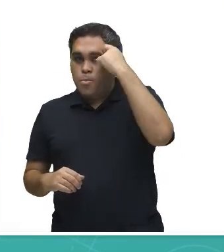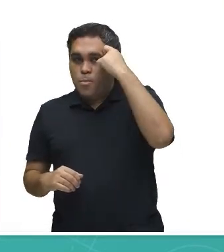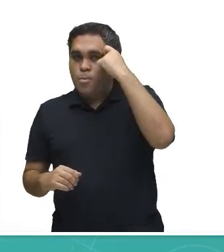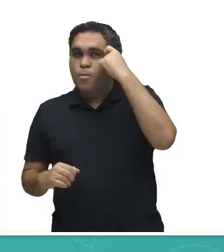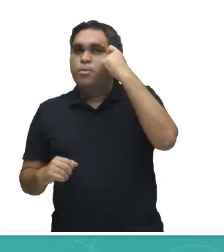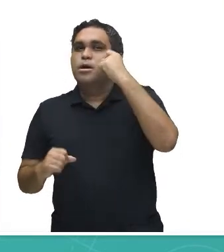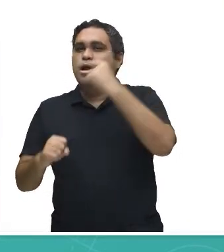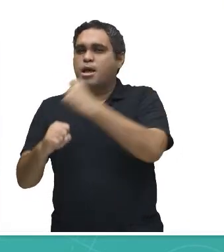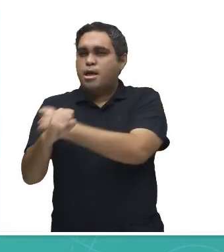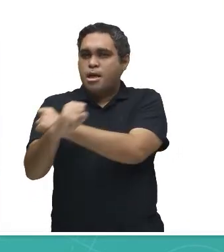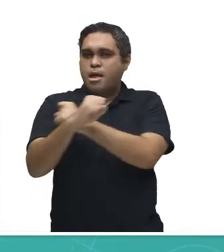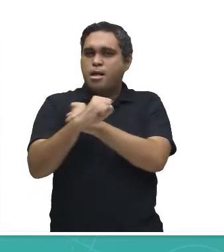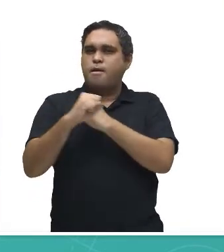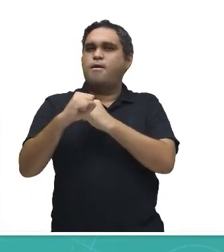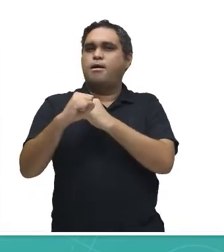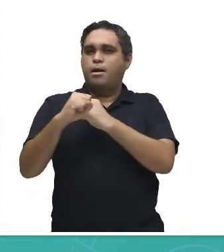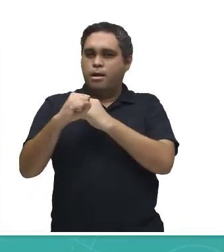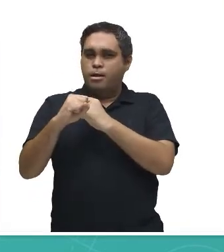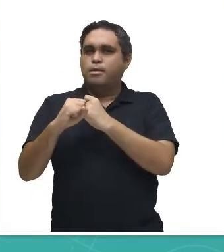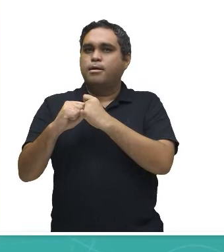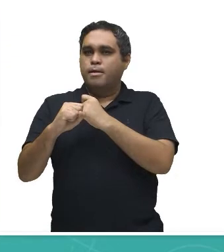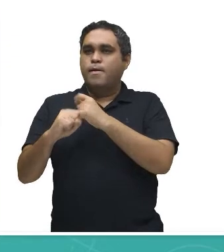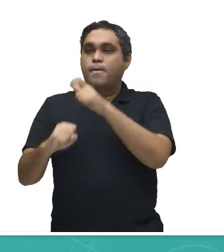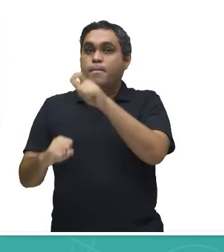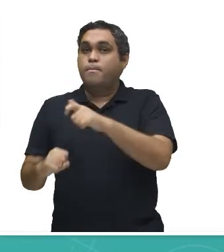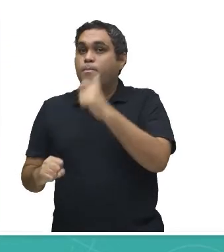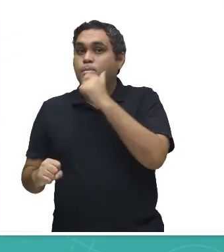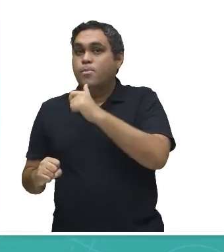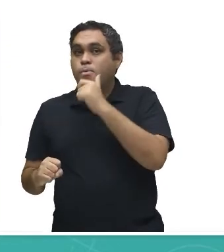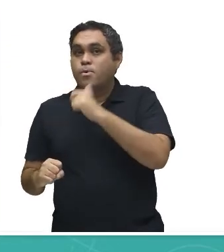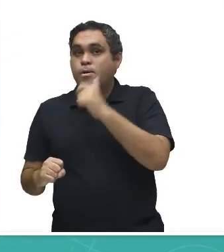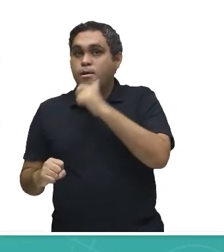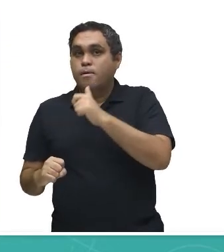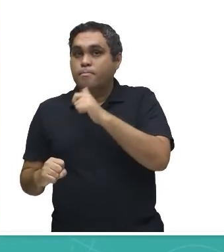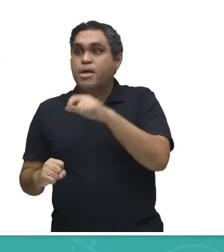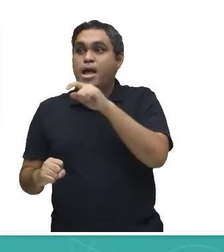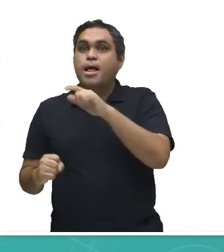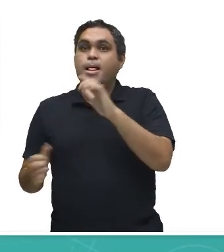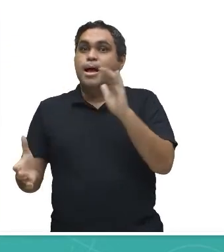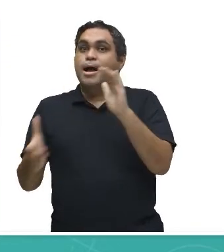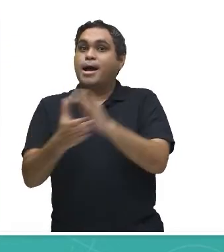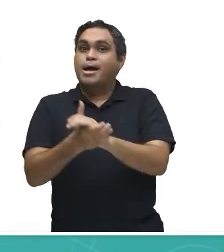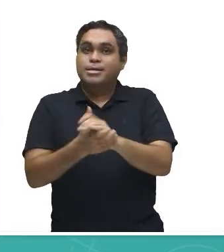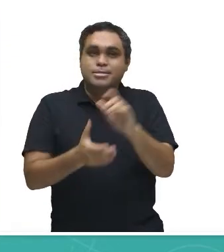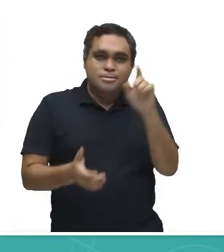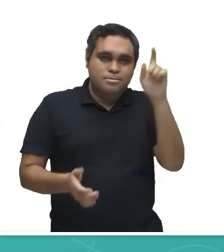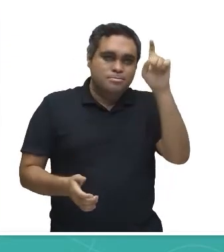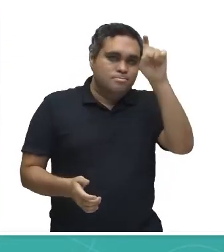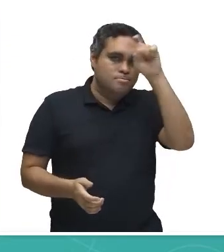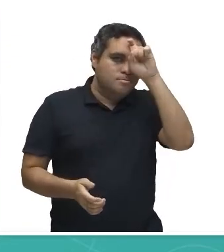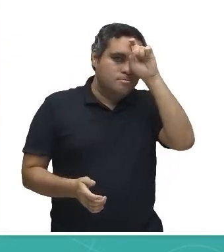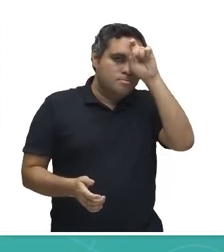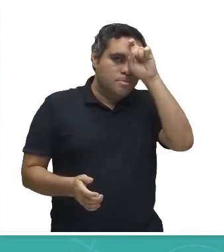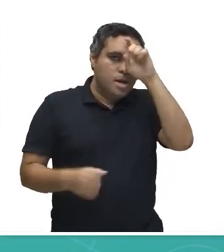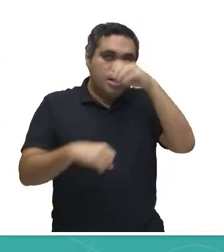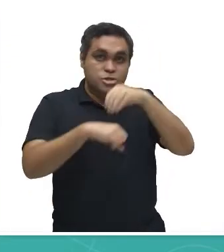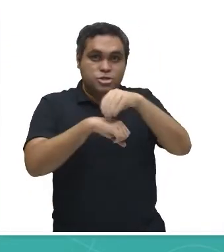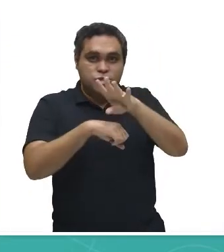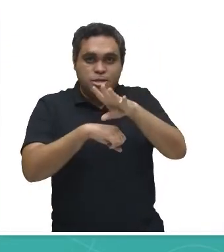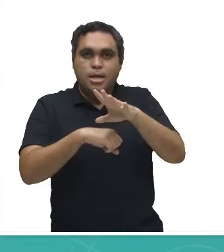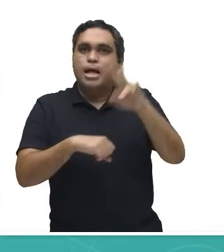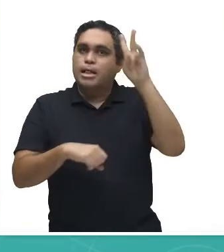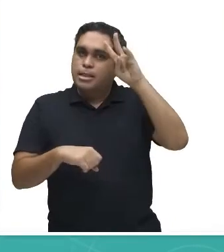do Brasil. Já tem a dica. Esposa de Zumbi dos Palmares. Tudo isso foi visto na aula de ontem,